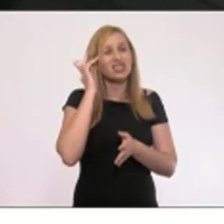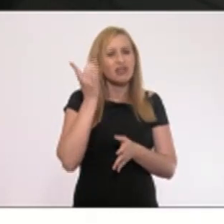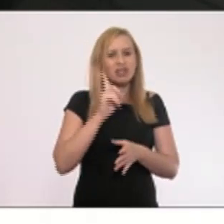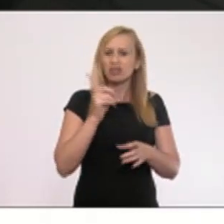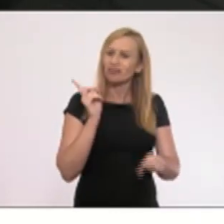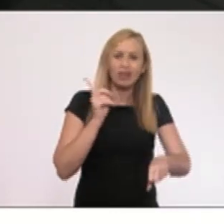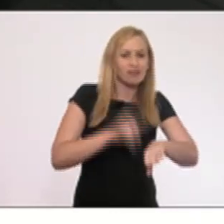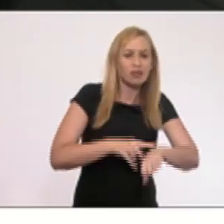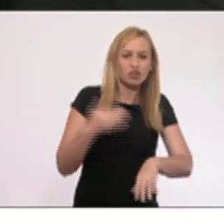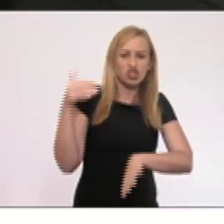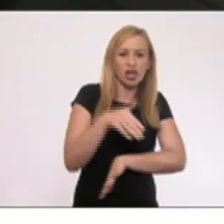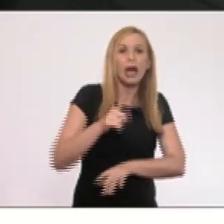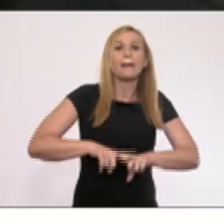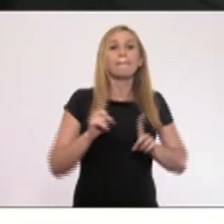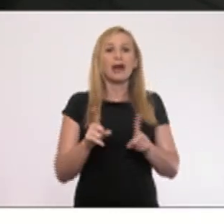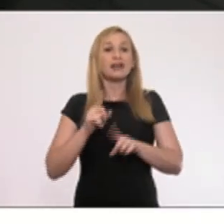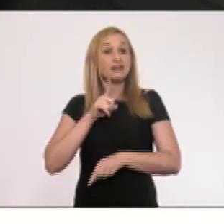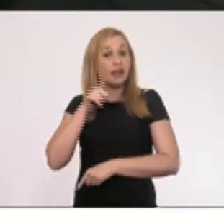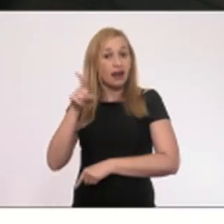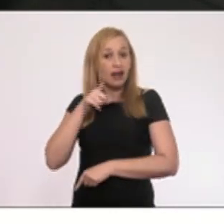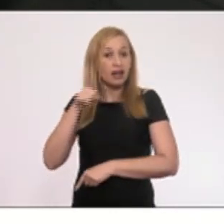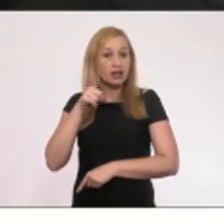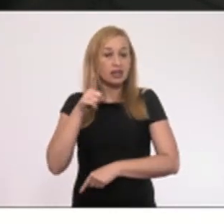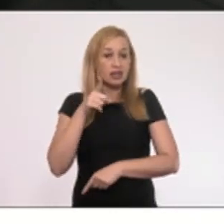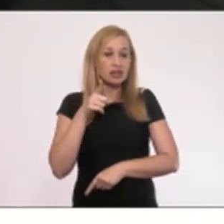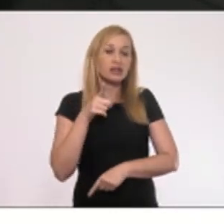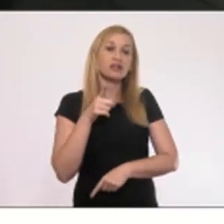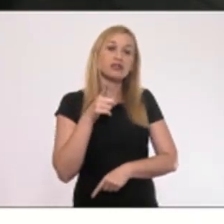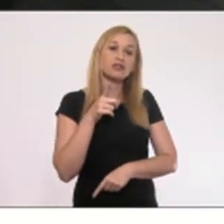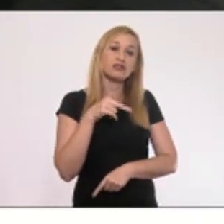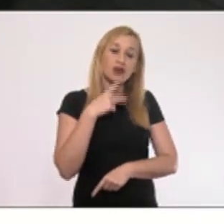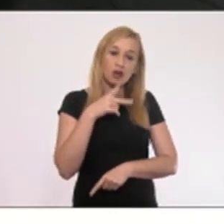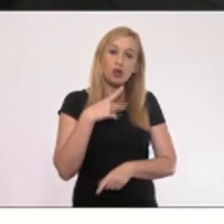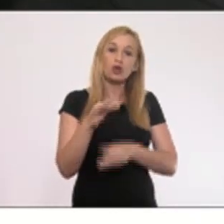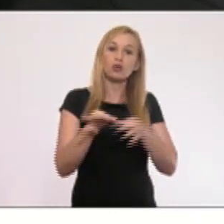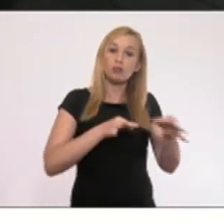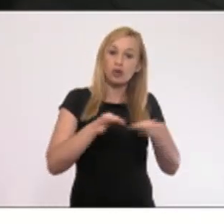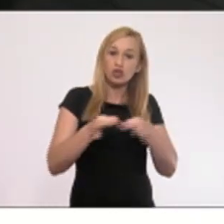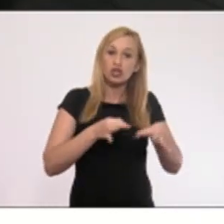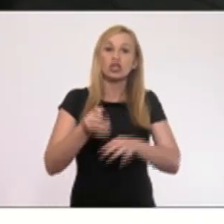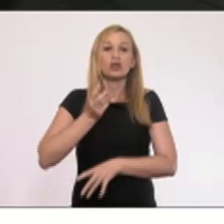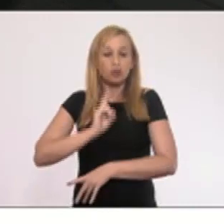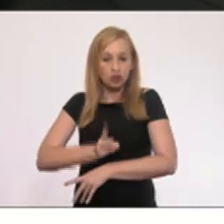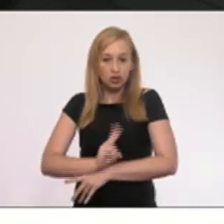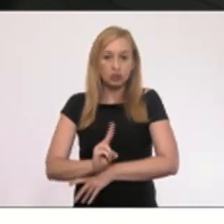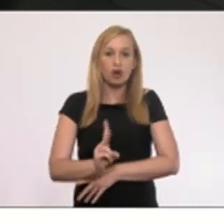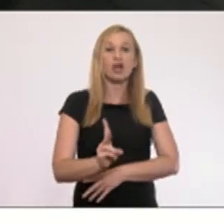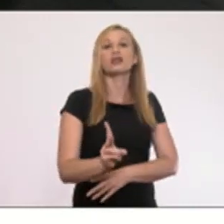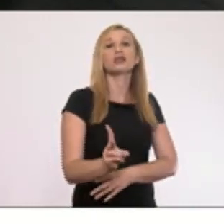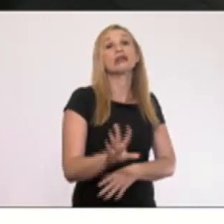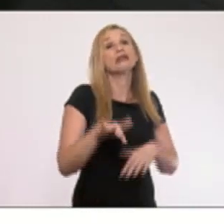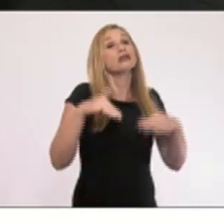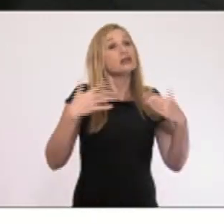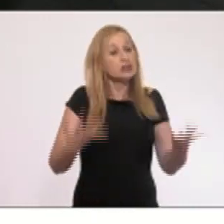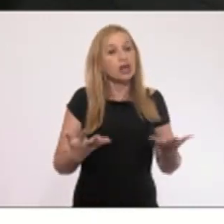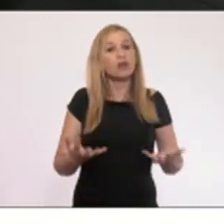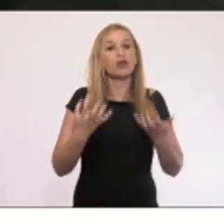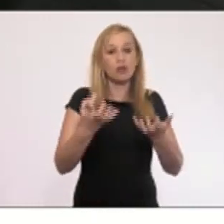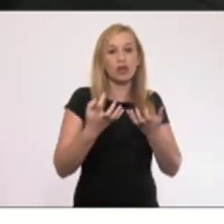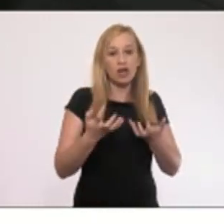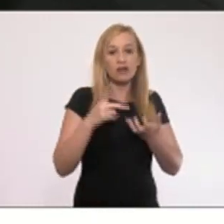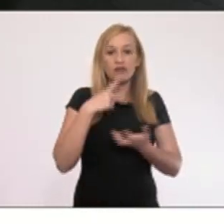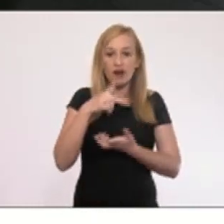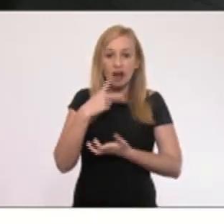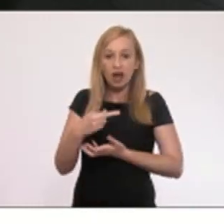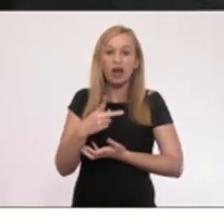discutir, mas ela defendia que o projeto permanecesse. Então, quero corroborar com a